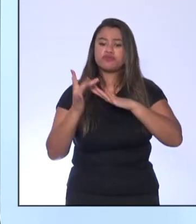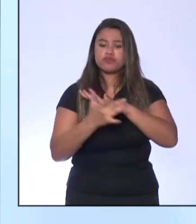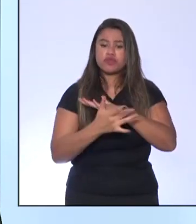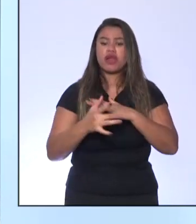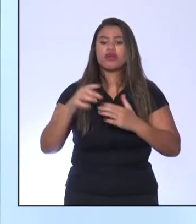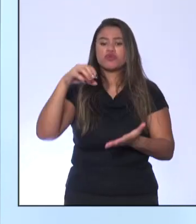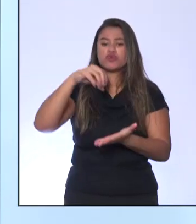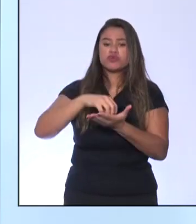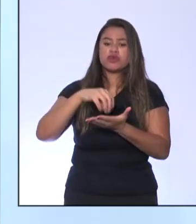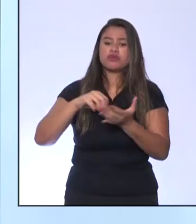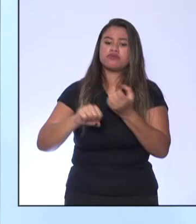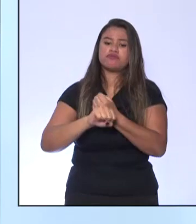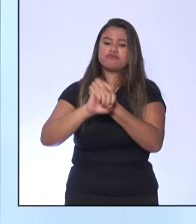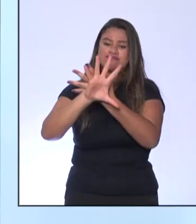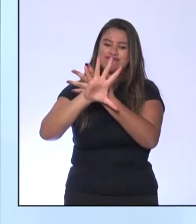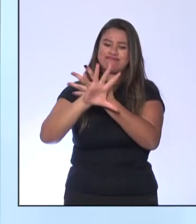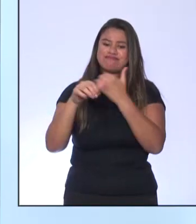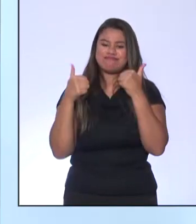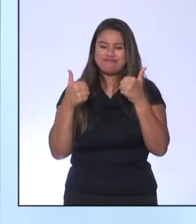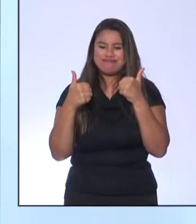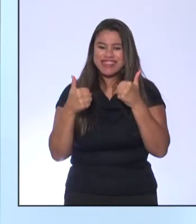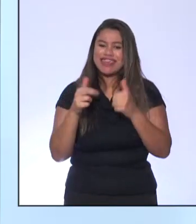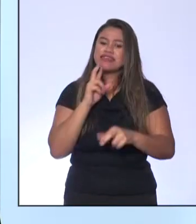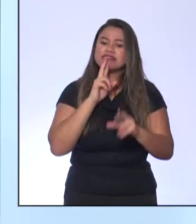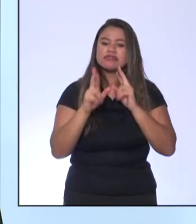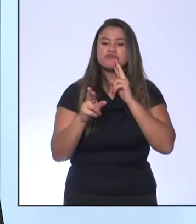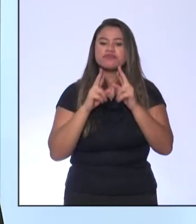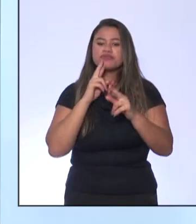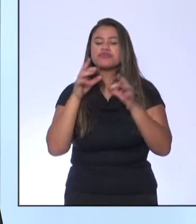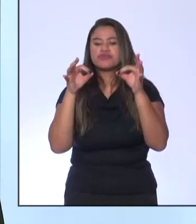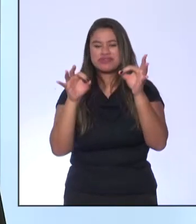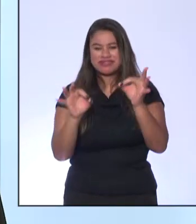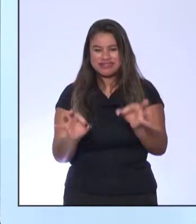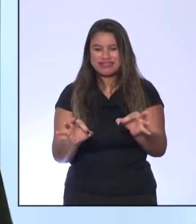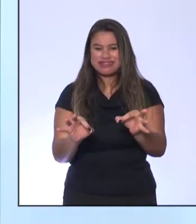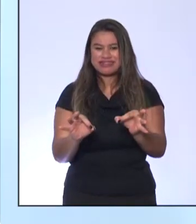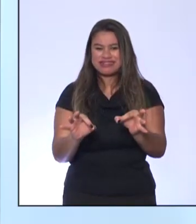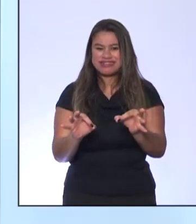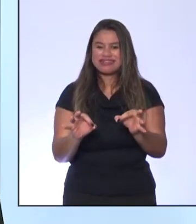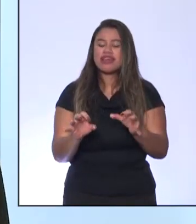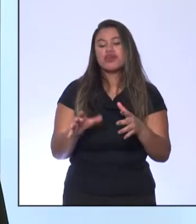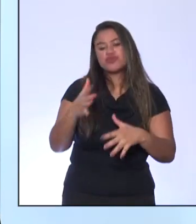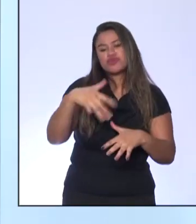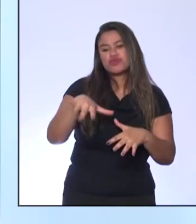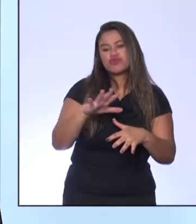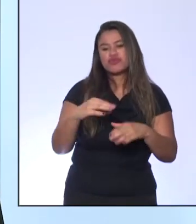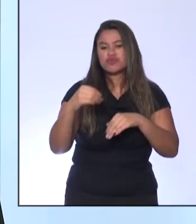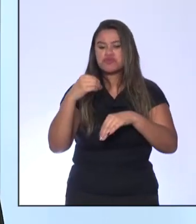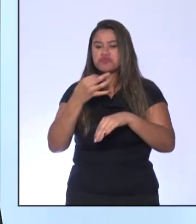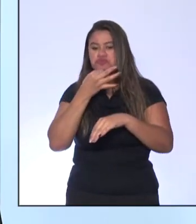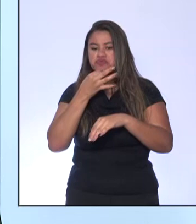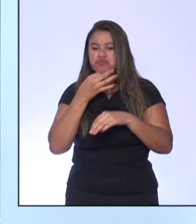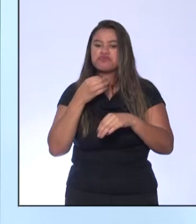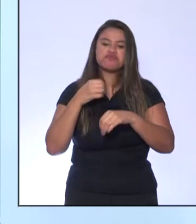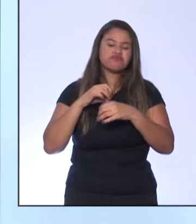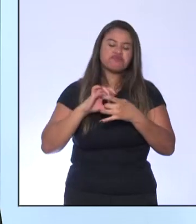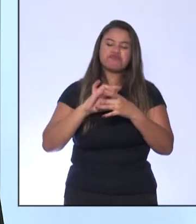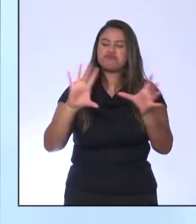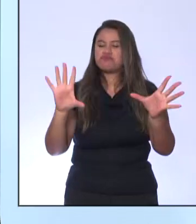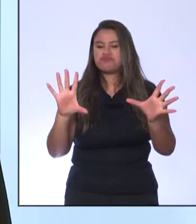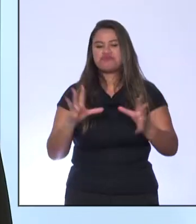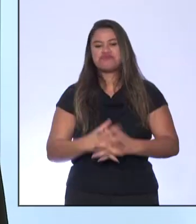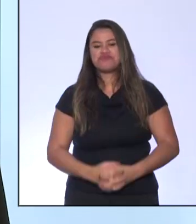Mídias, que a gente vai procurar atender aí os comentários, as sugestões de vocês. Tudo